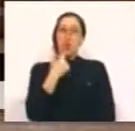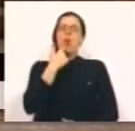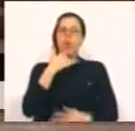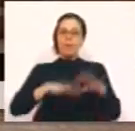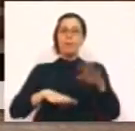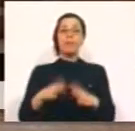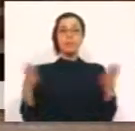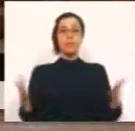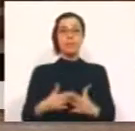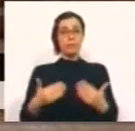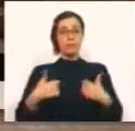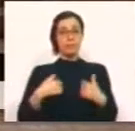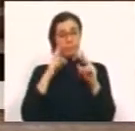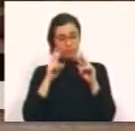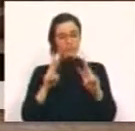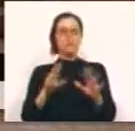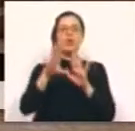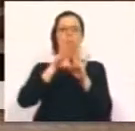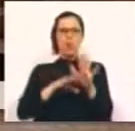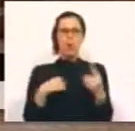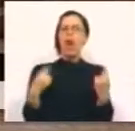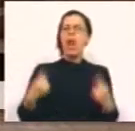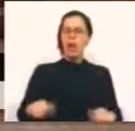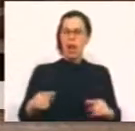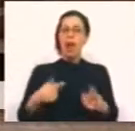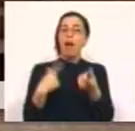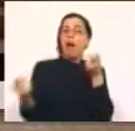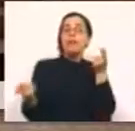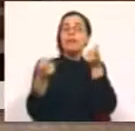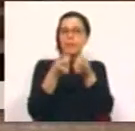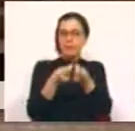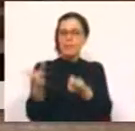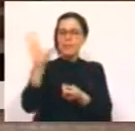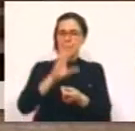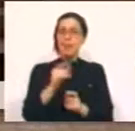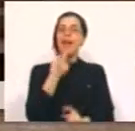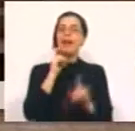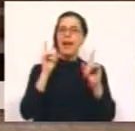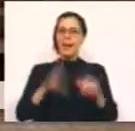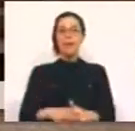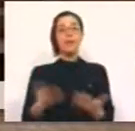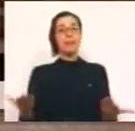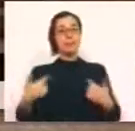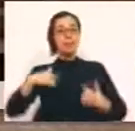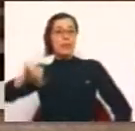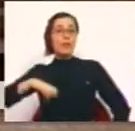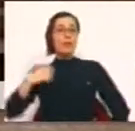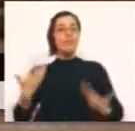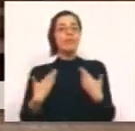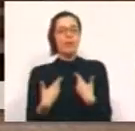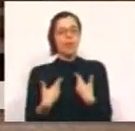caminho a percorrer e, a nosso ver, há condições para nos aproximarmos ainda mais de Abril. Da parte dos